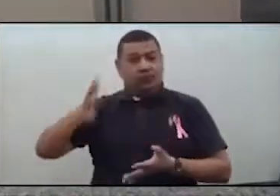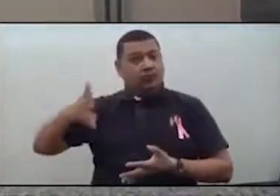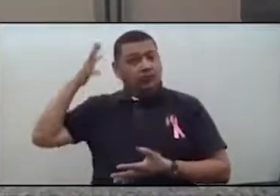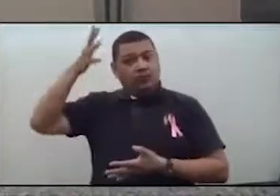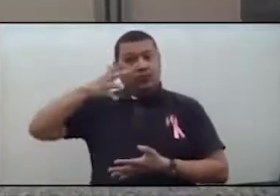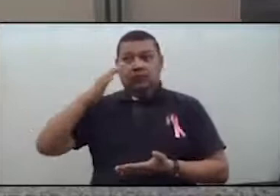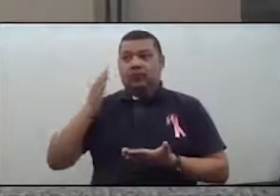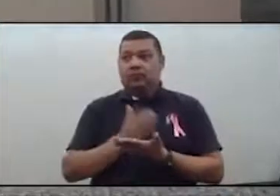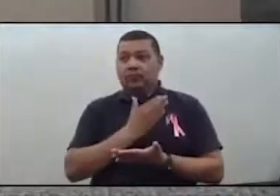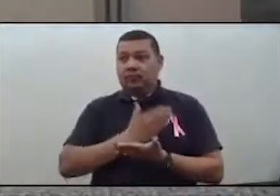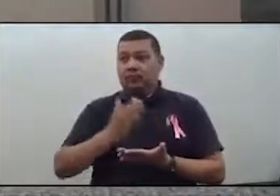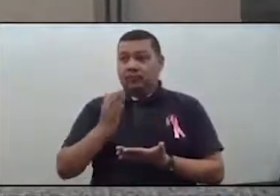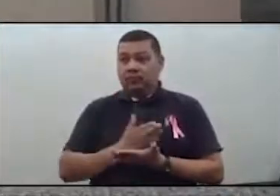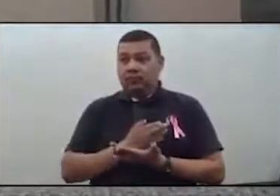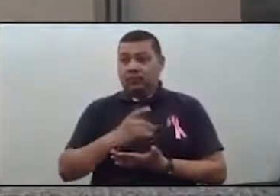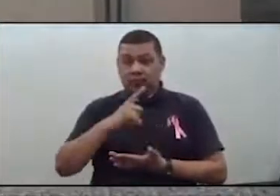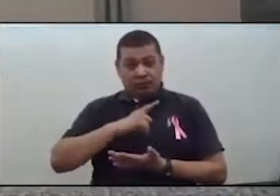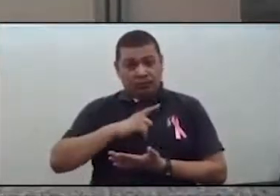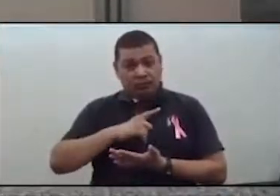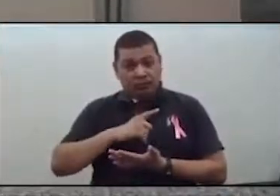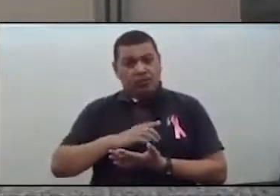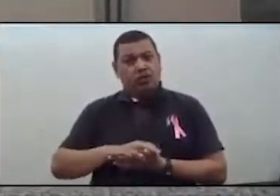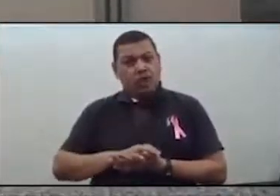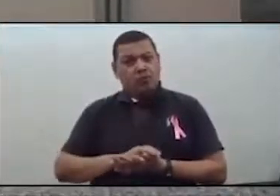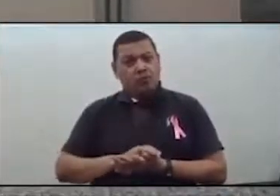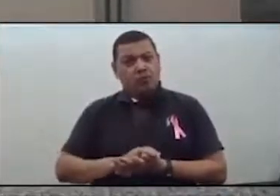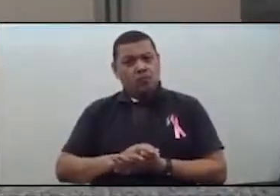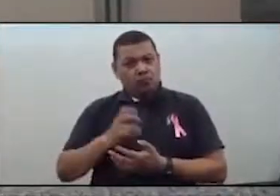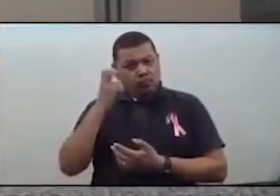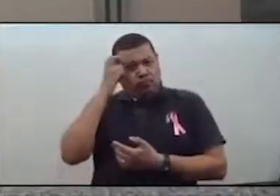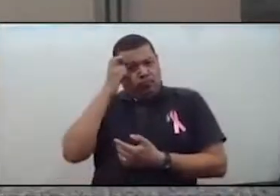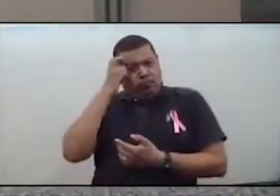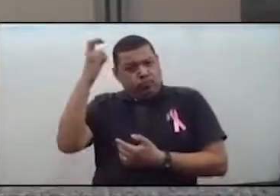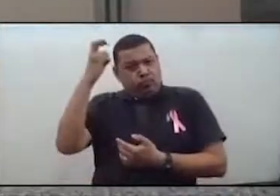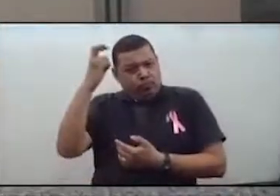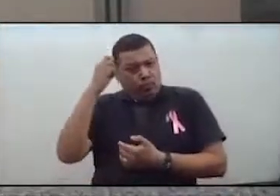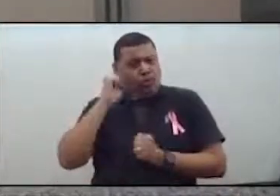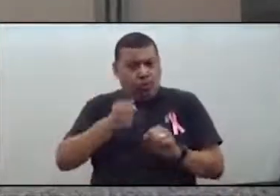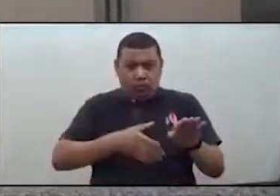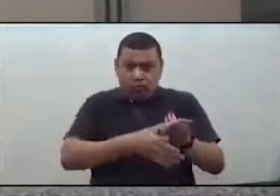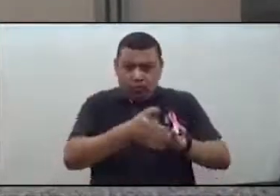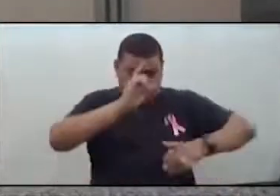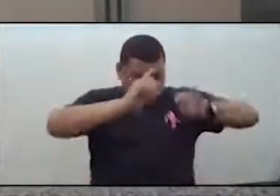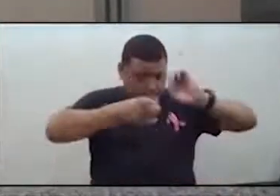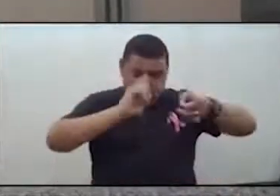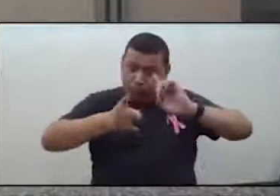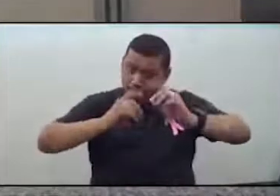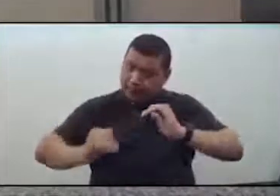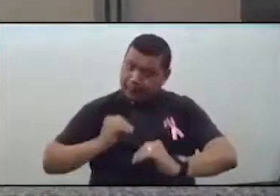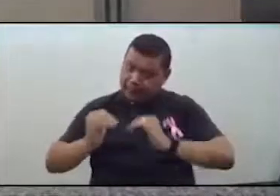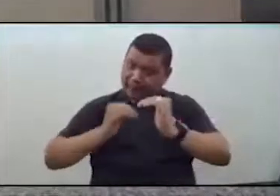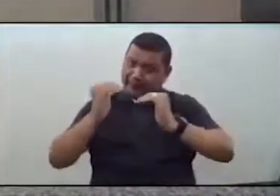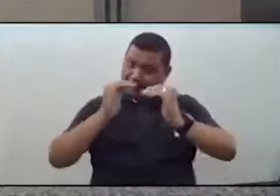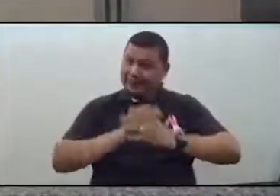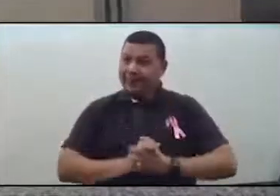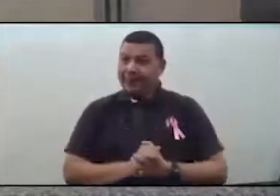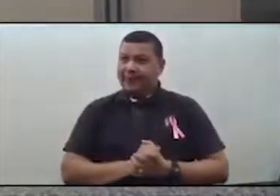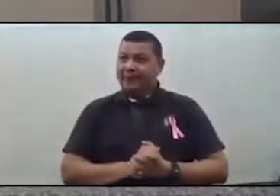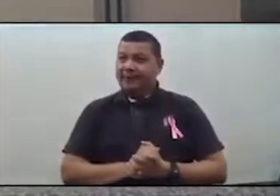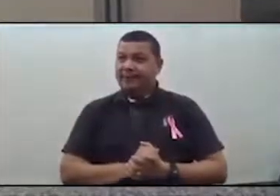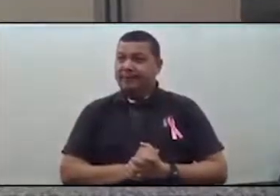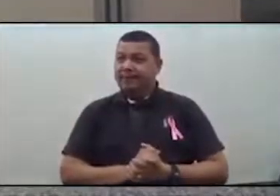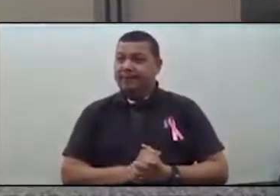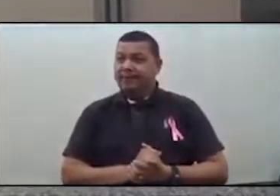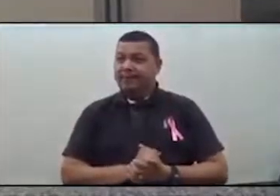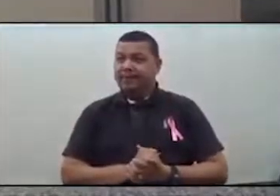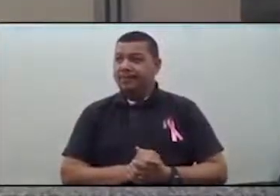alguns deles realmente têm uma formação muito boa, a qual pode estar desenvolvendo até na, desde o começo do cultivo, da plantação, né? A